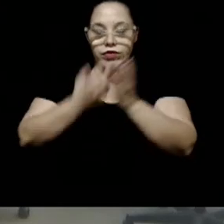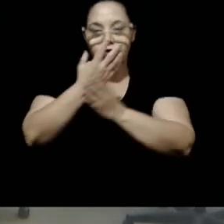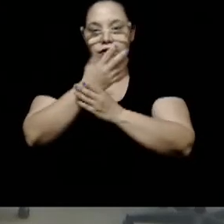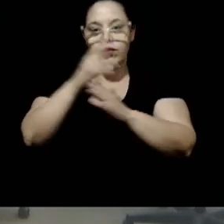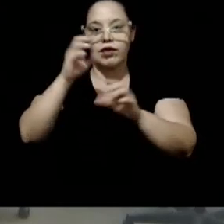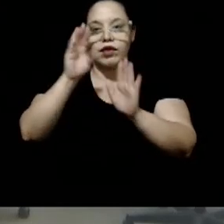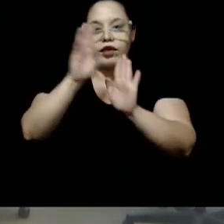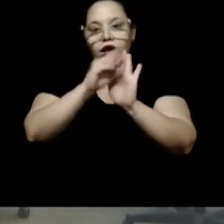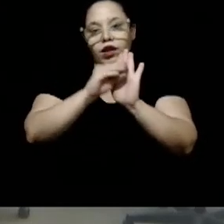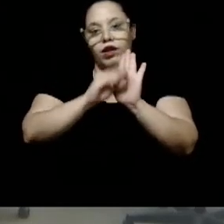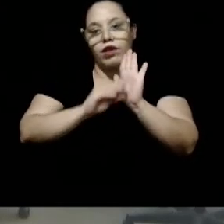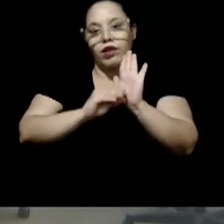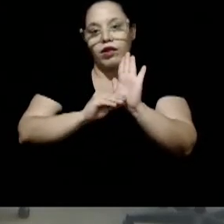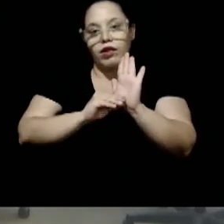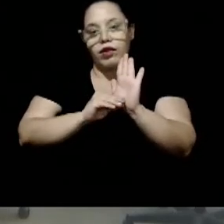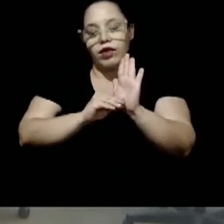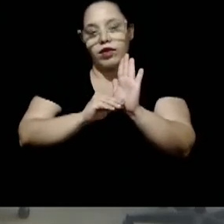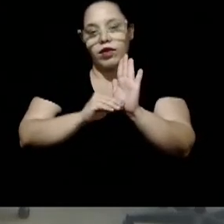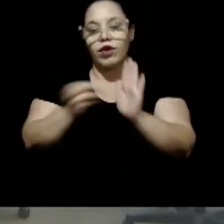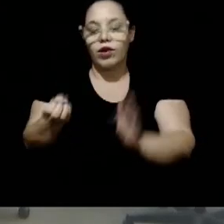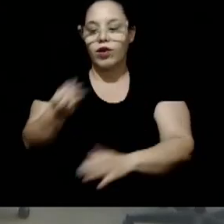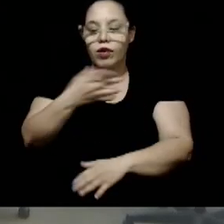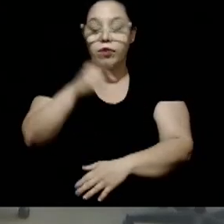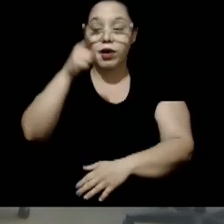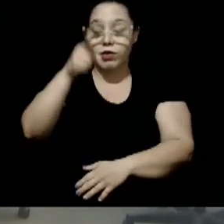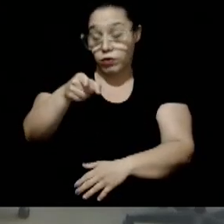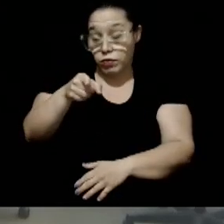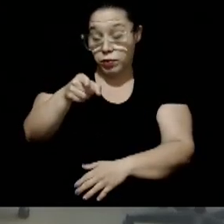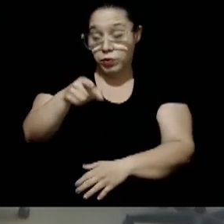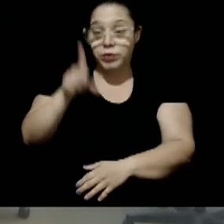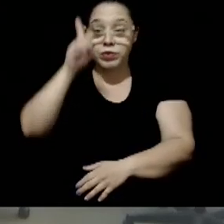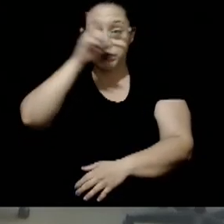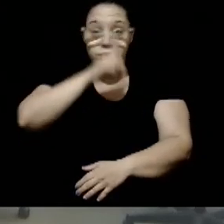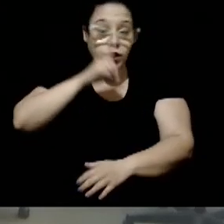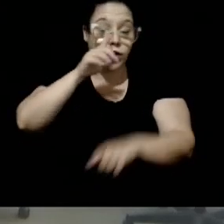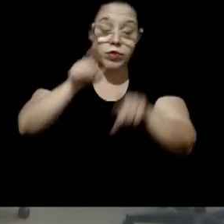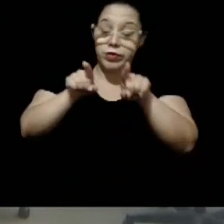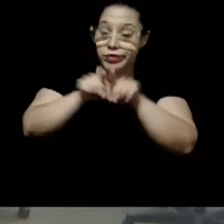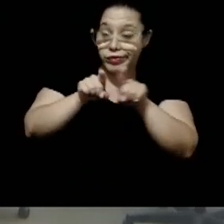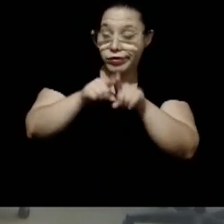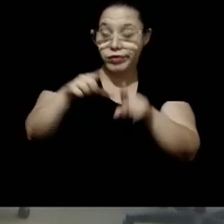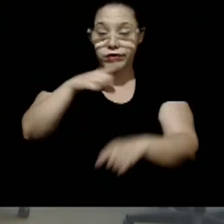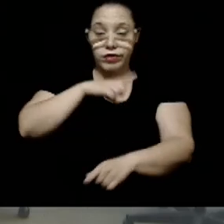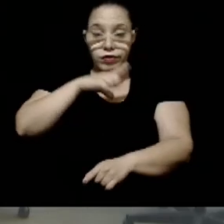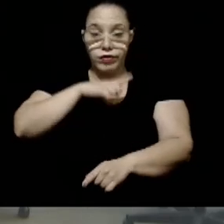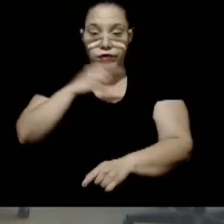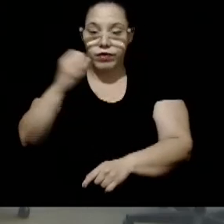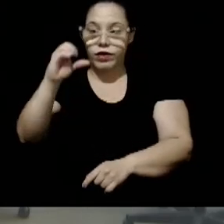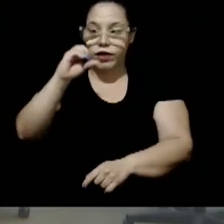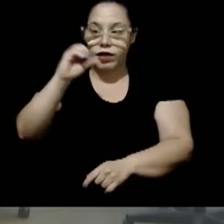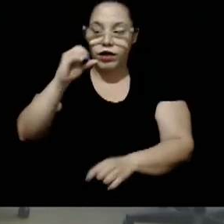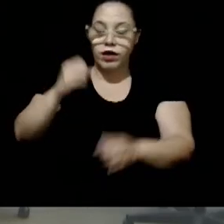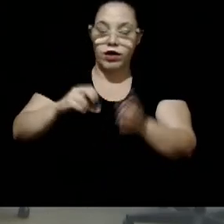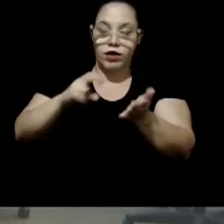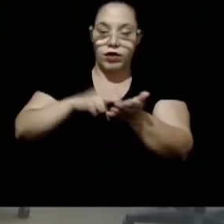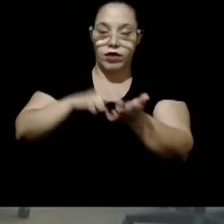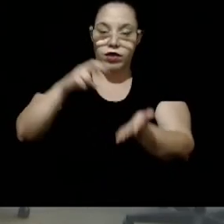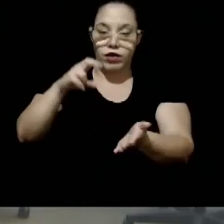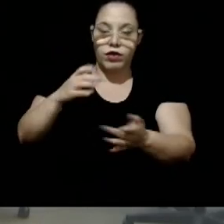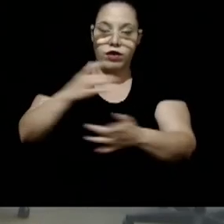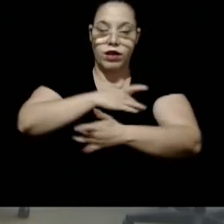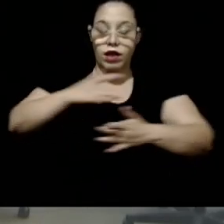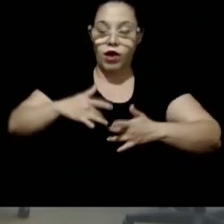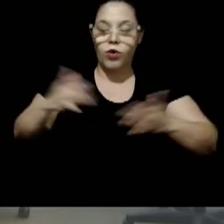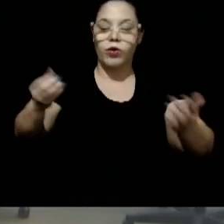programação nova para você no domingo também nós temos às 9 da manhã tem saúde é vida depois